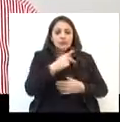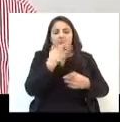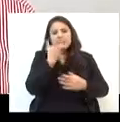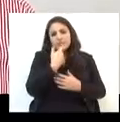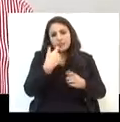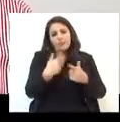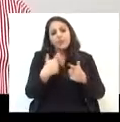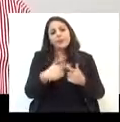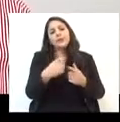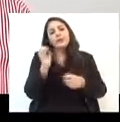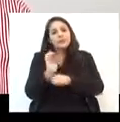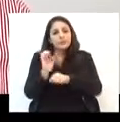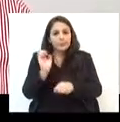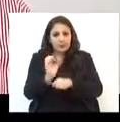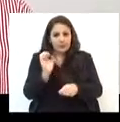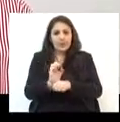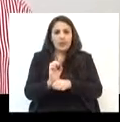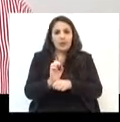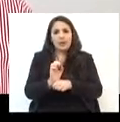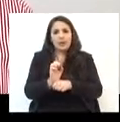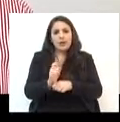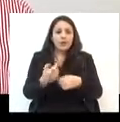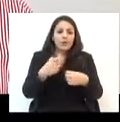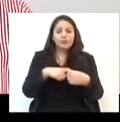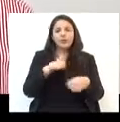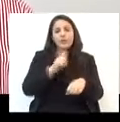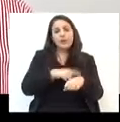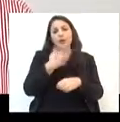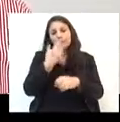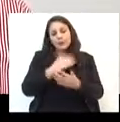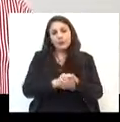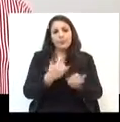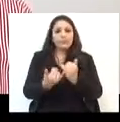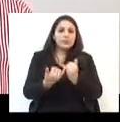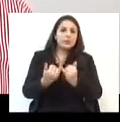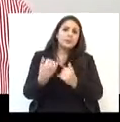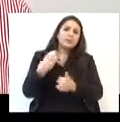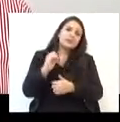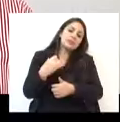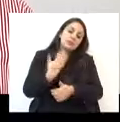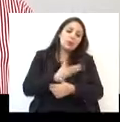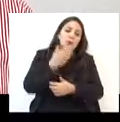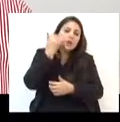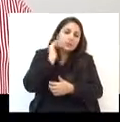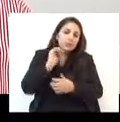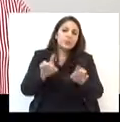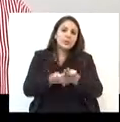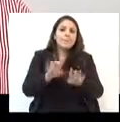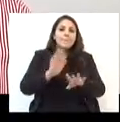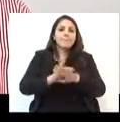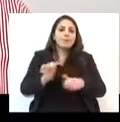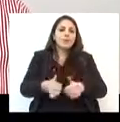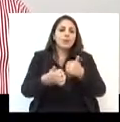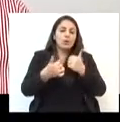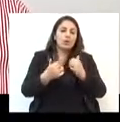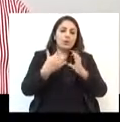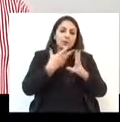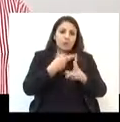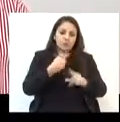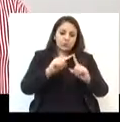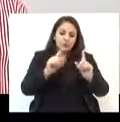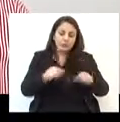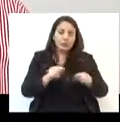essas crianças, porque eles terão que se afastar no horário de almoço, por exemplo. Então, nós entendemos que é um benefício a